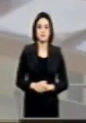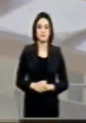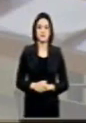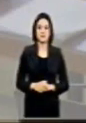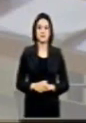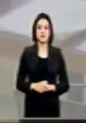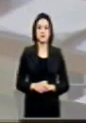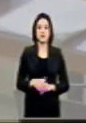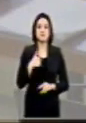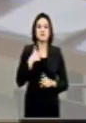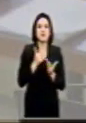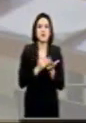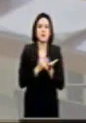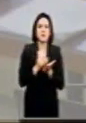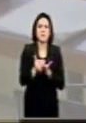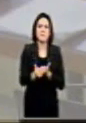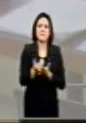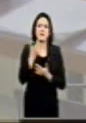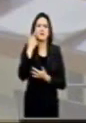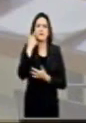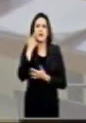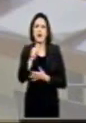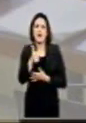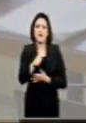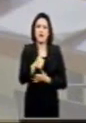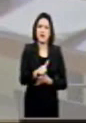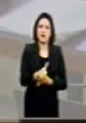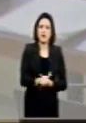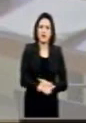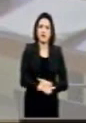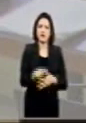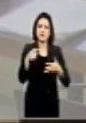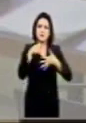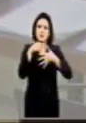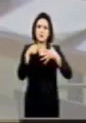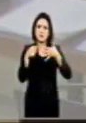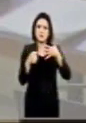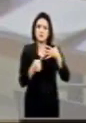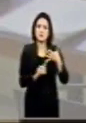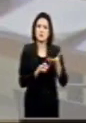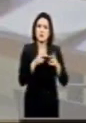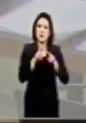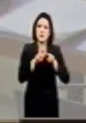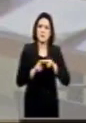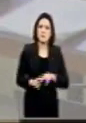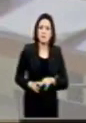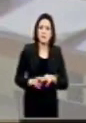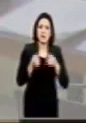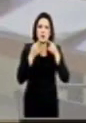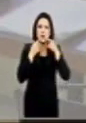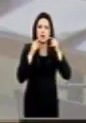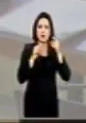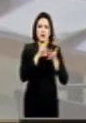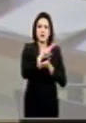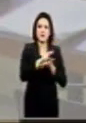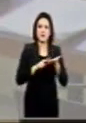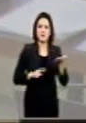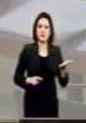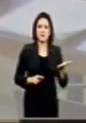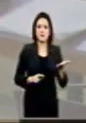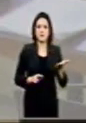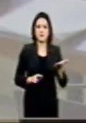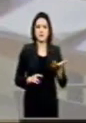presidente, examinando as questões que foram articuladas pelo reclamante em sede dessa